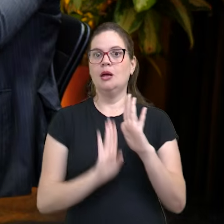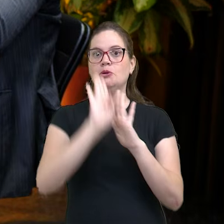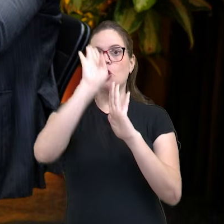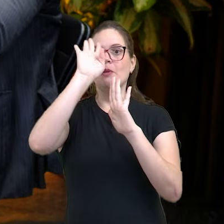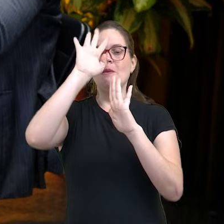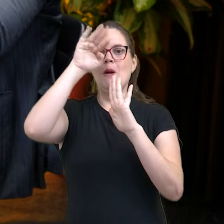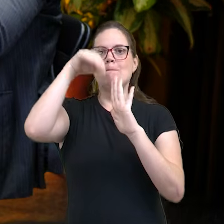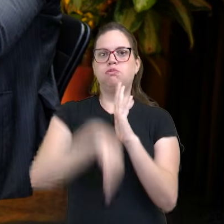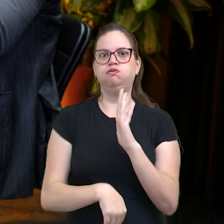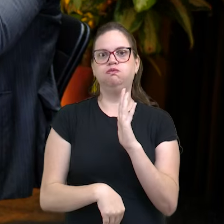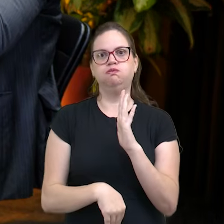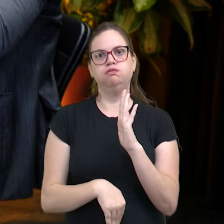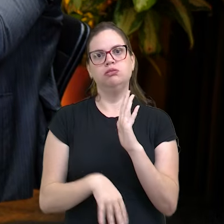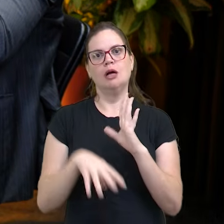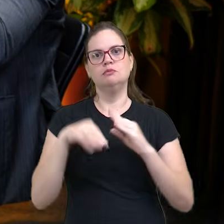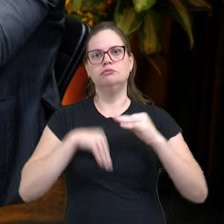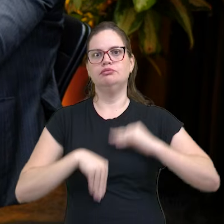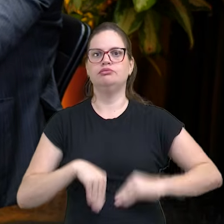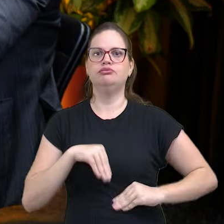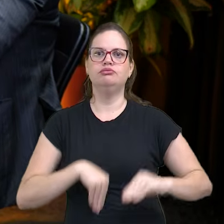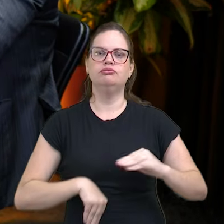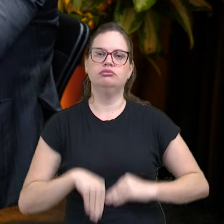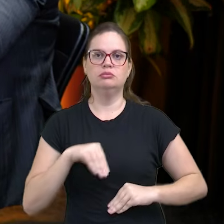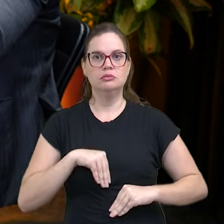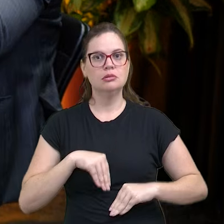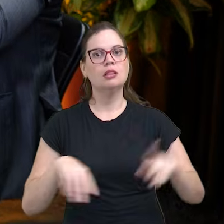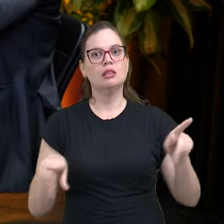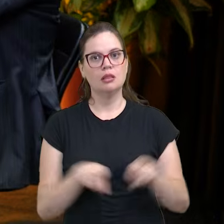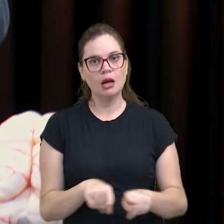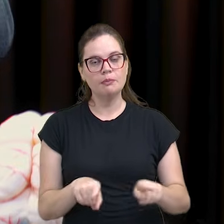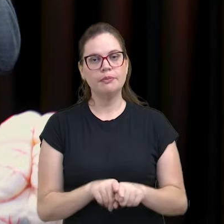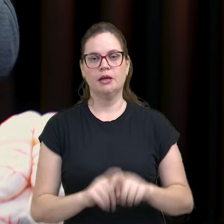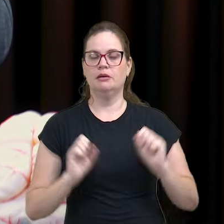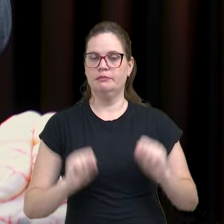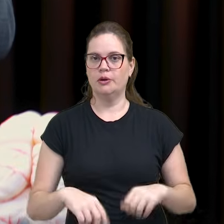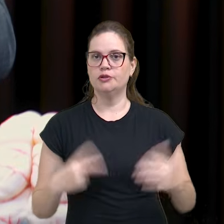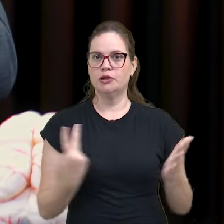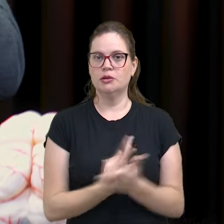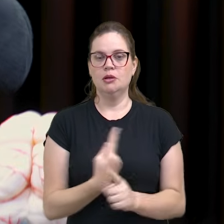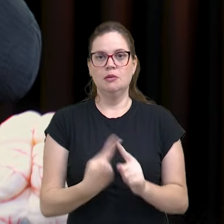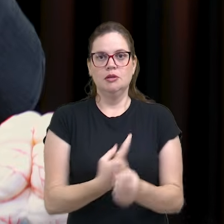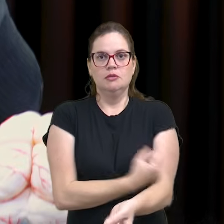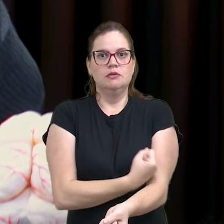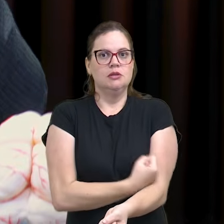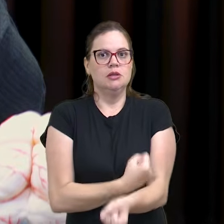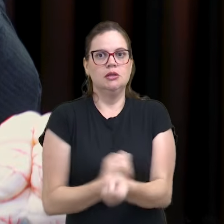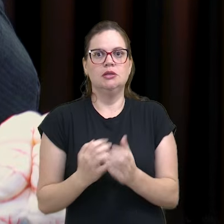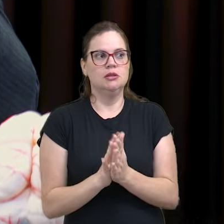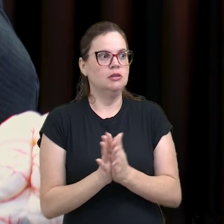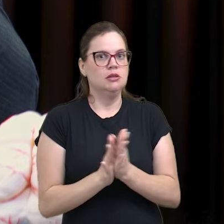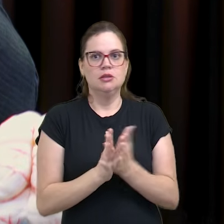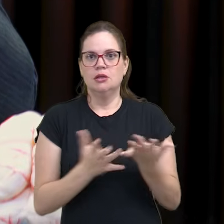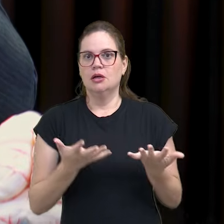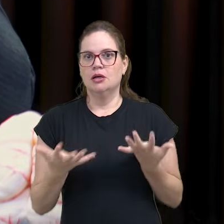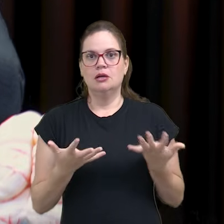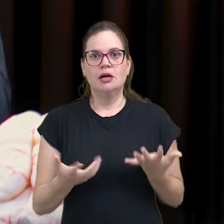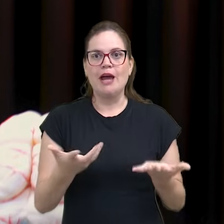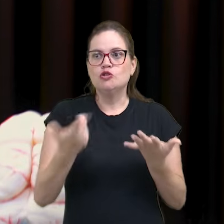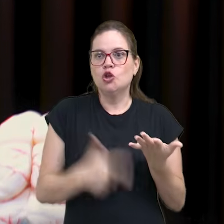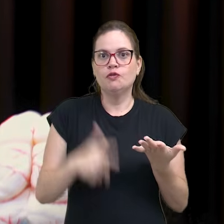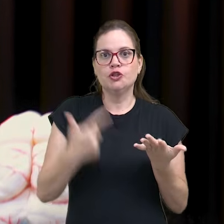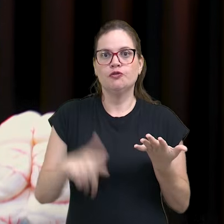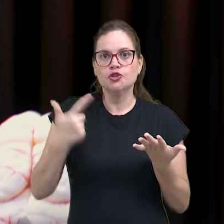fissura muito grande, onde que nós chamamos de abstinência, e ela sempre vai buscar aquela sensação anterior. Mas